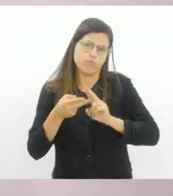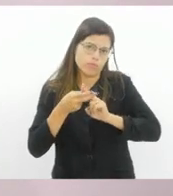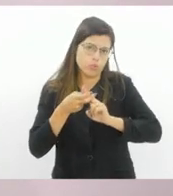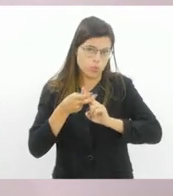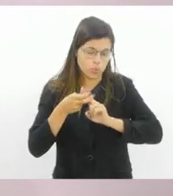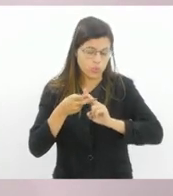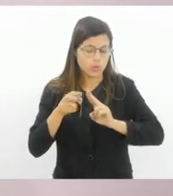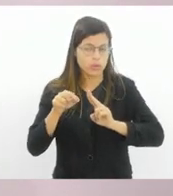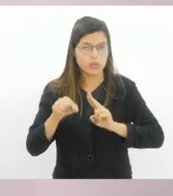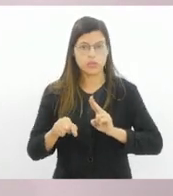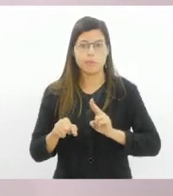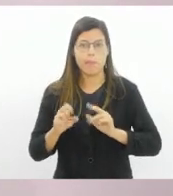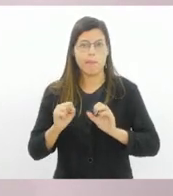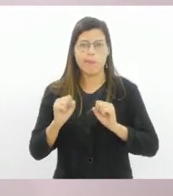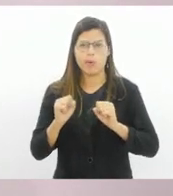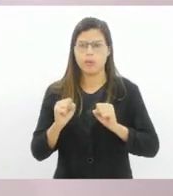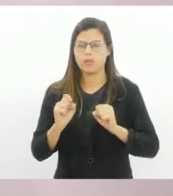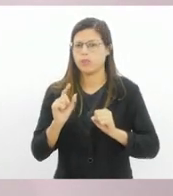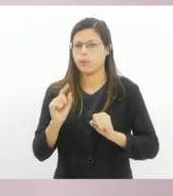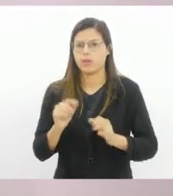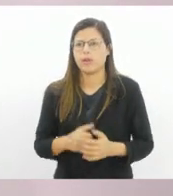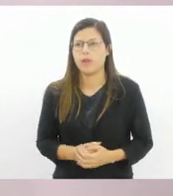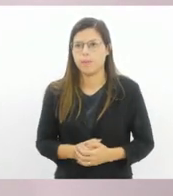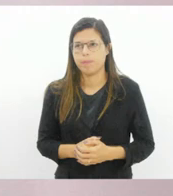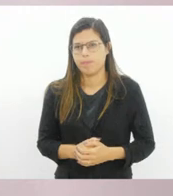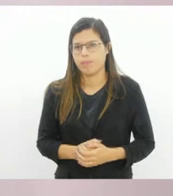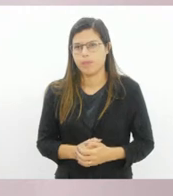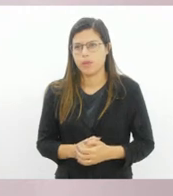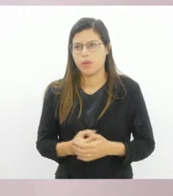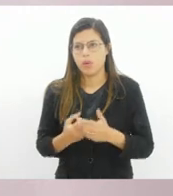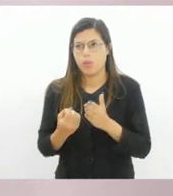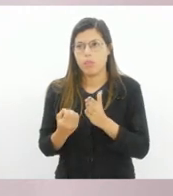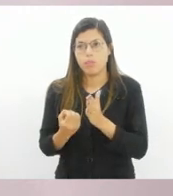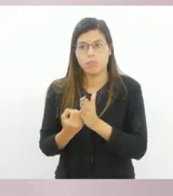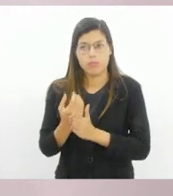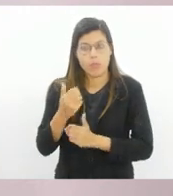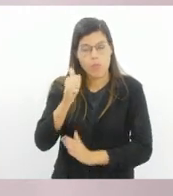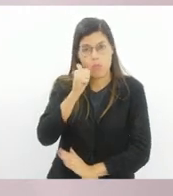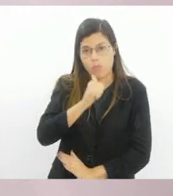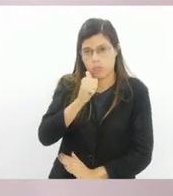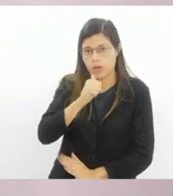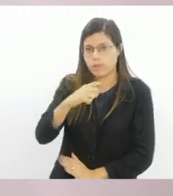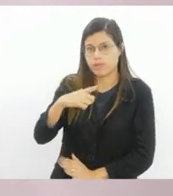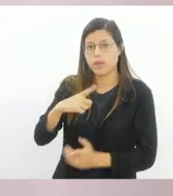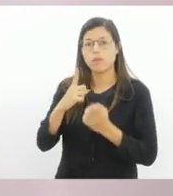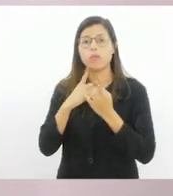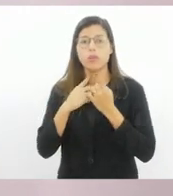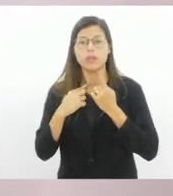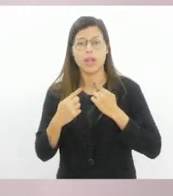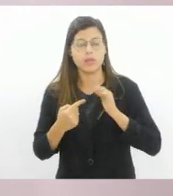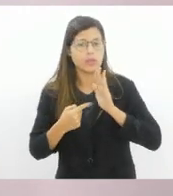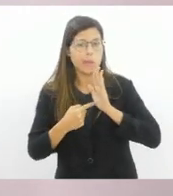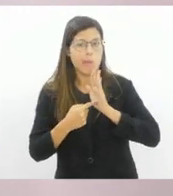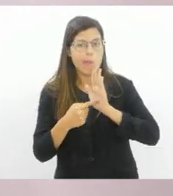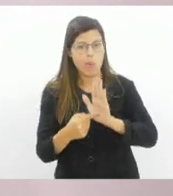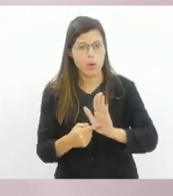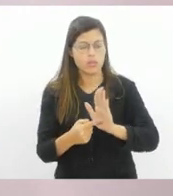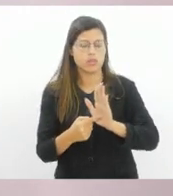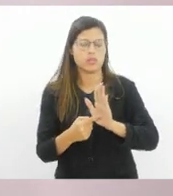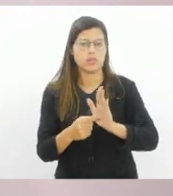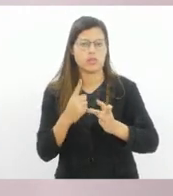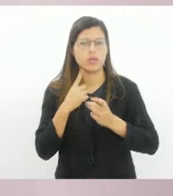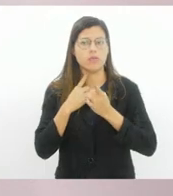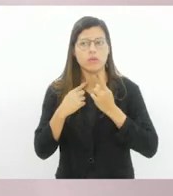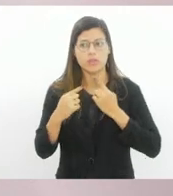SUS, possa também produzir, uma vez que essa mulher tenha vontade, expresse essa vontade,